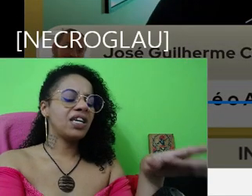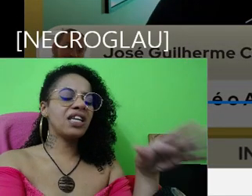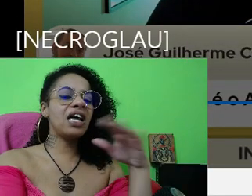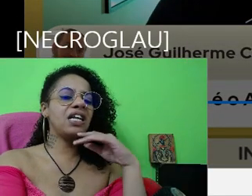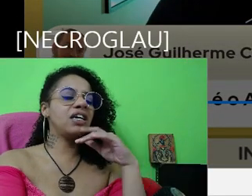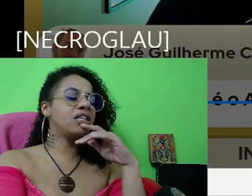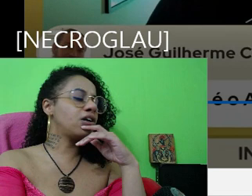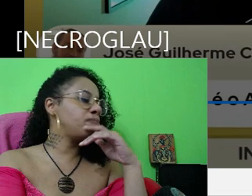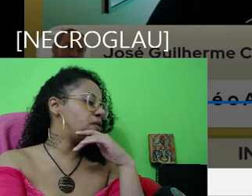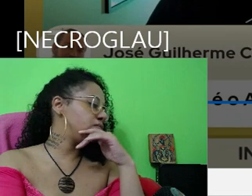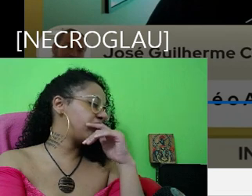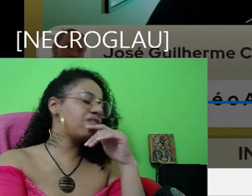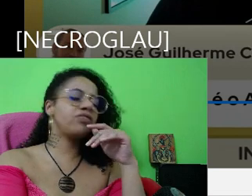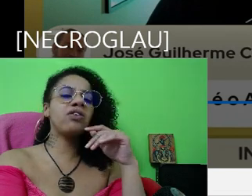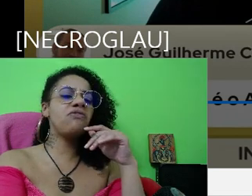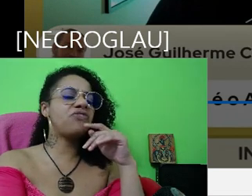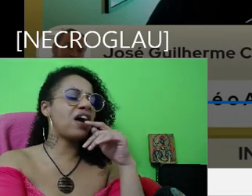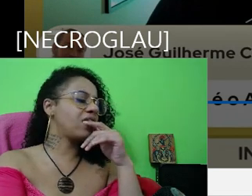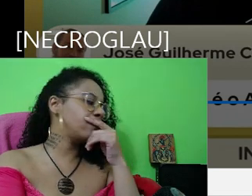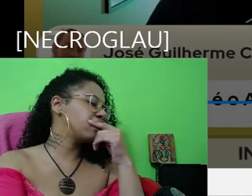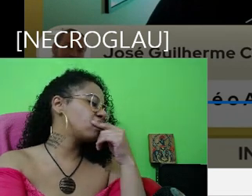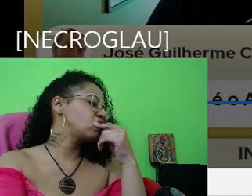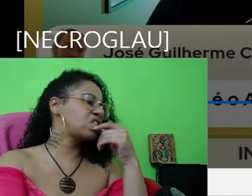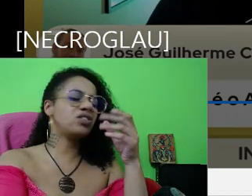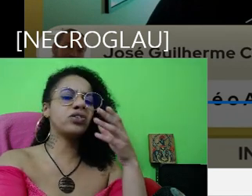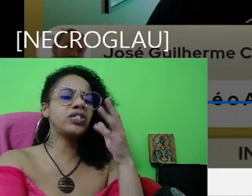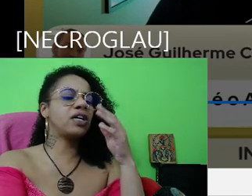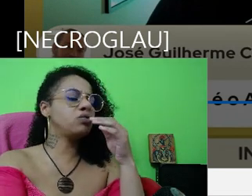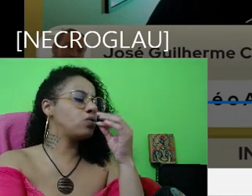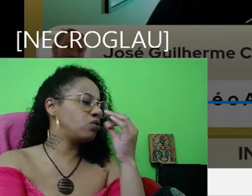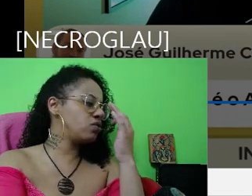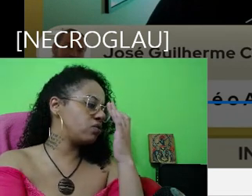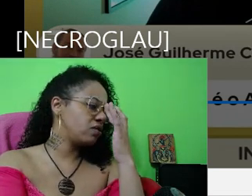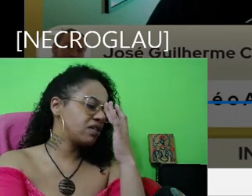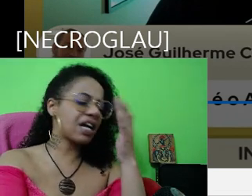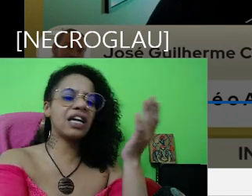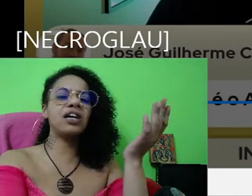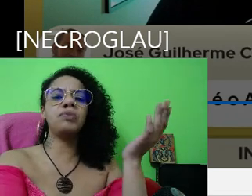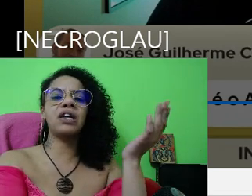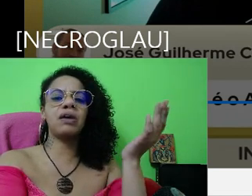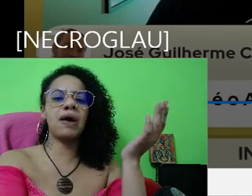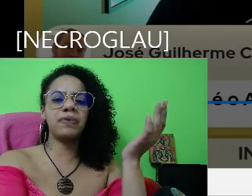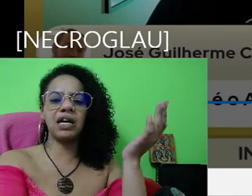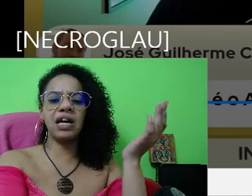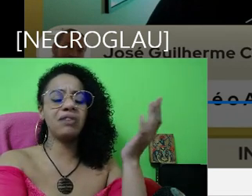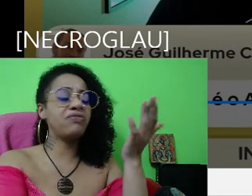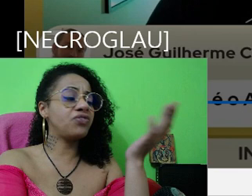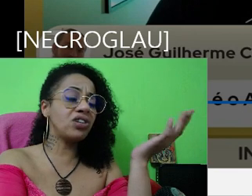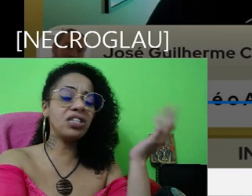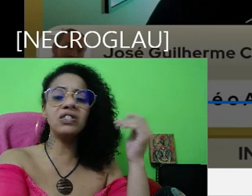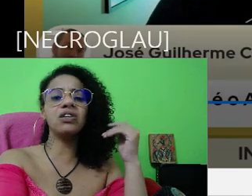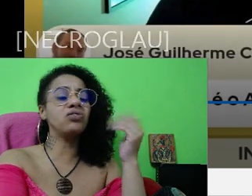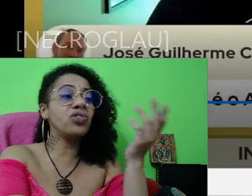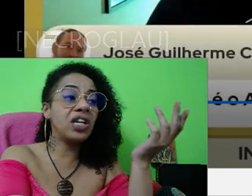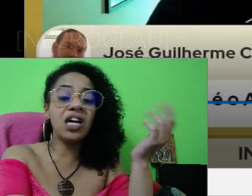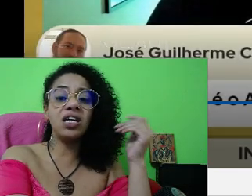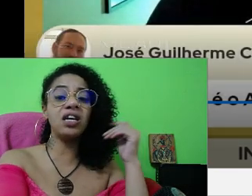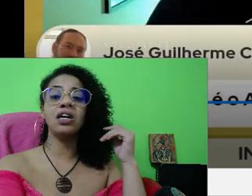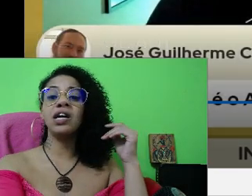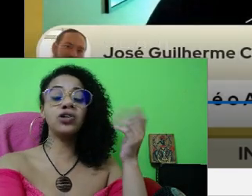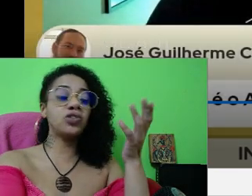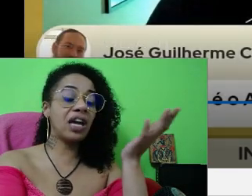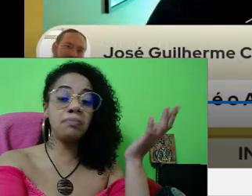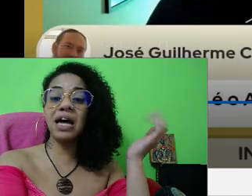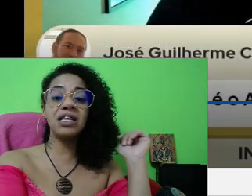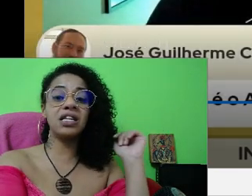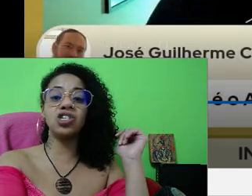que a Talita irmão vai ver o que eu falo está distorcendo tudo tá querendo me queimar para galera eu não tô nem